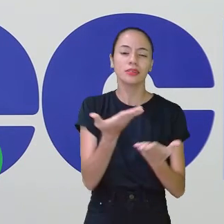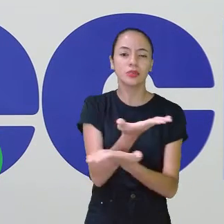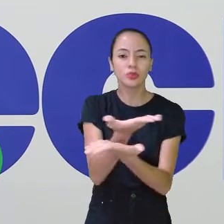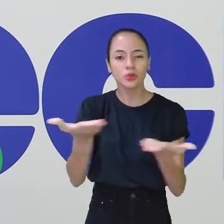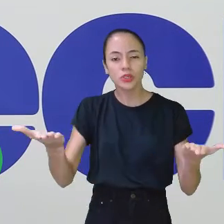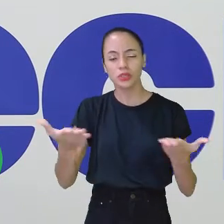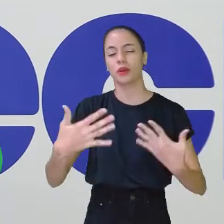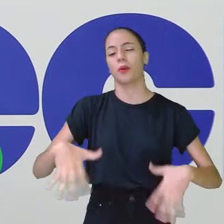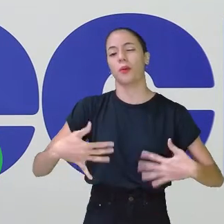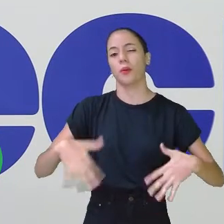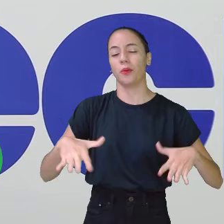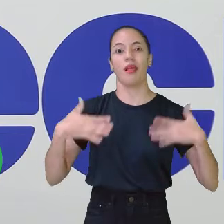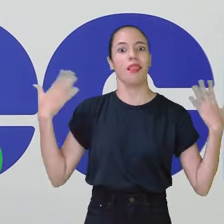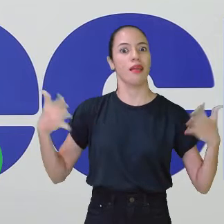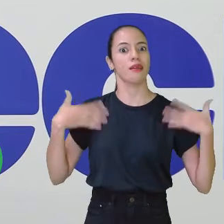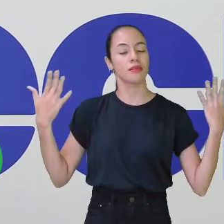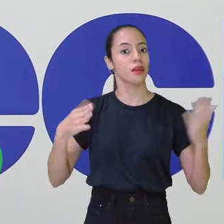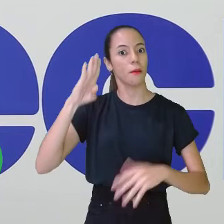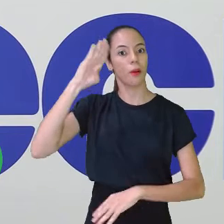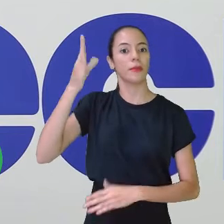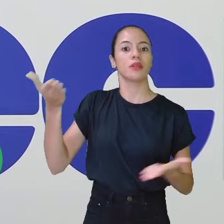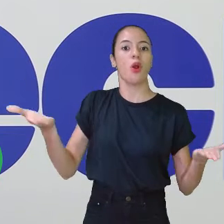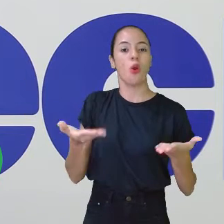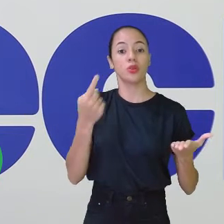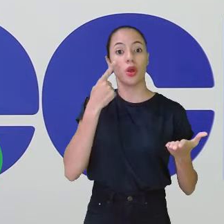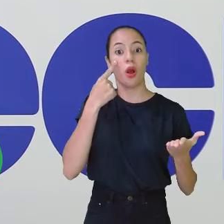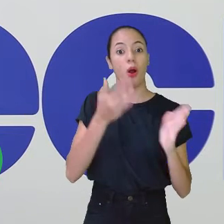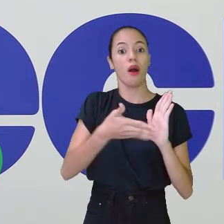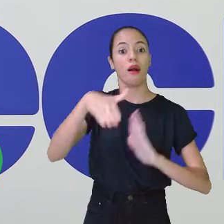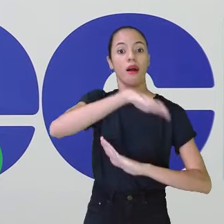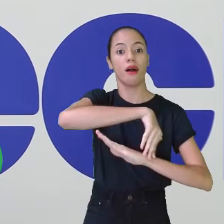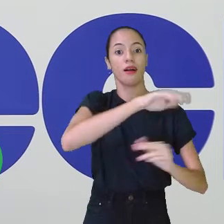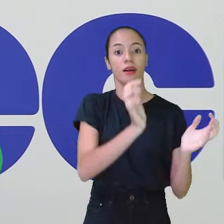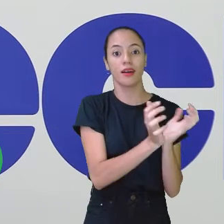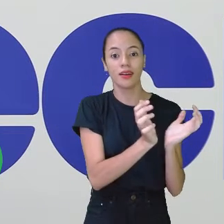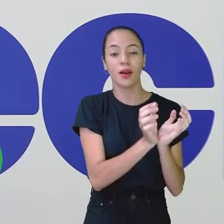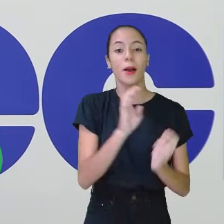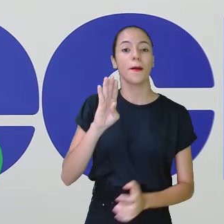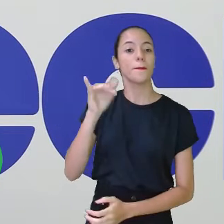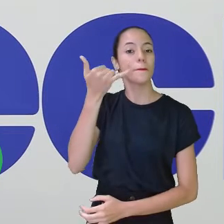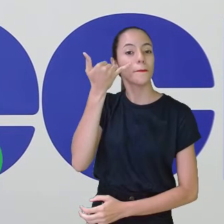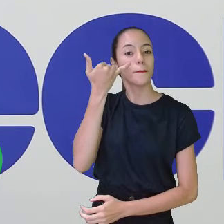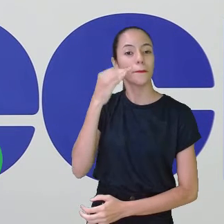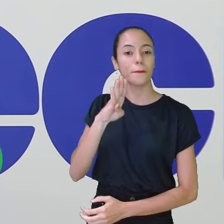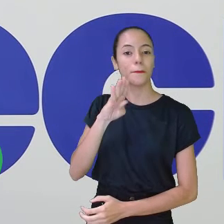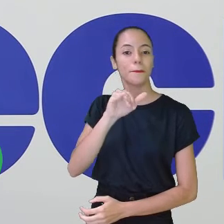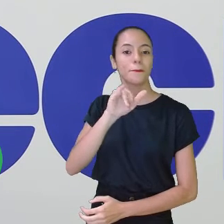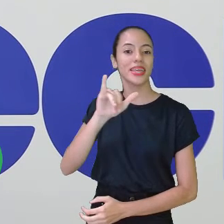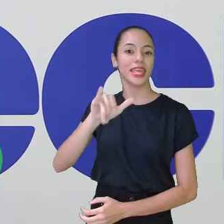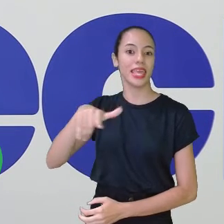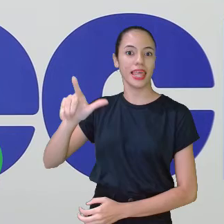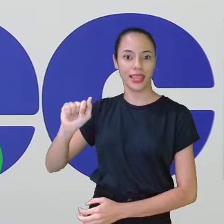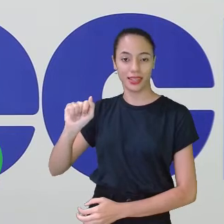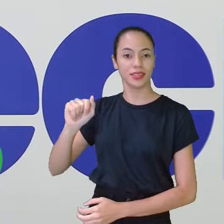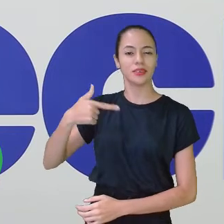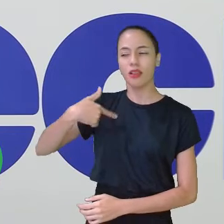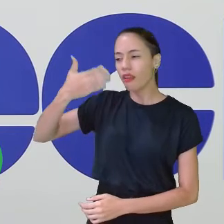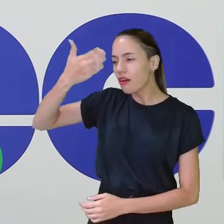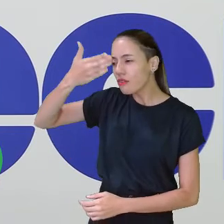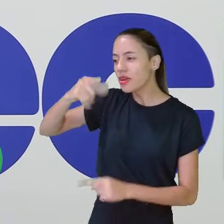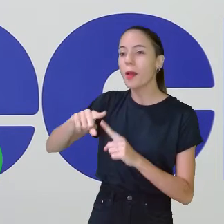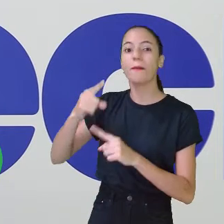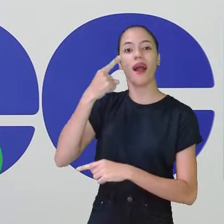alegria é muito grande, né? Hoje maior ainda, né? Billy Paul ali, rapaz. Apesar de que o softbox nem deixando te ver direitinho, Billy Paul, mas eu vi o coração,